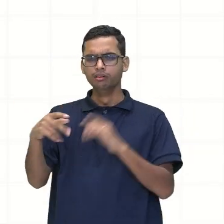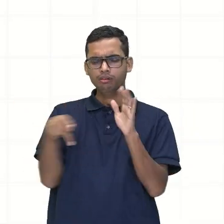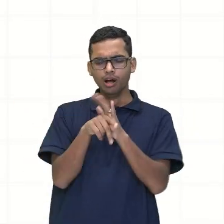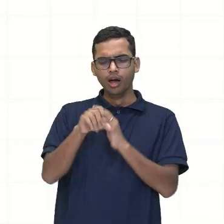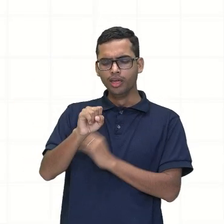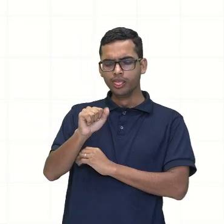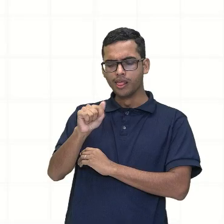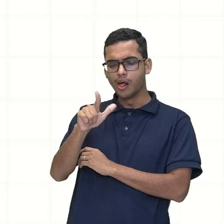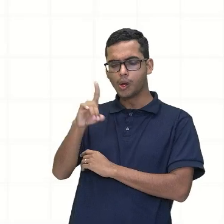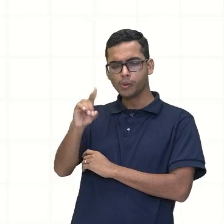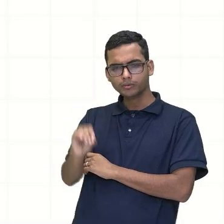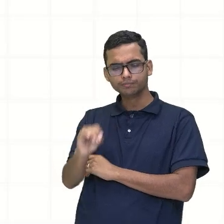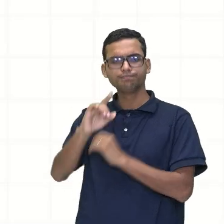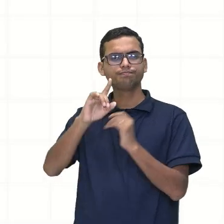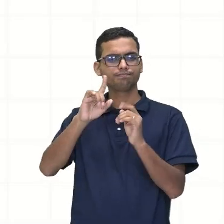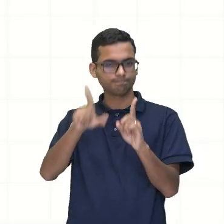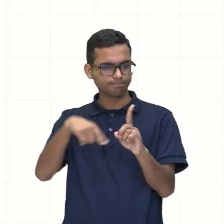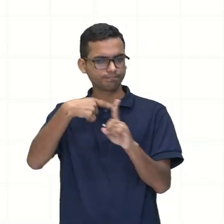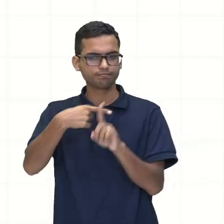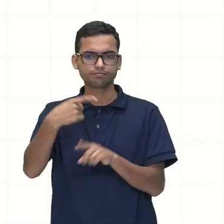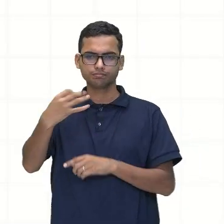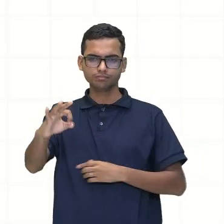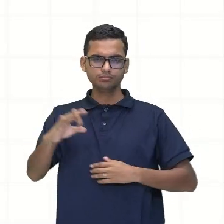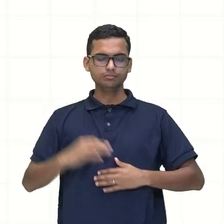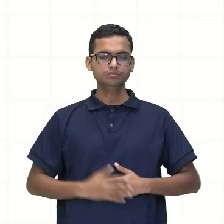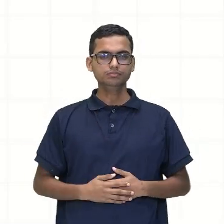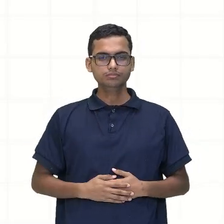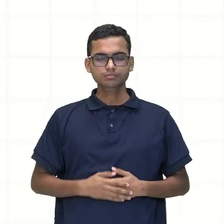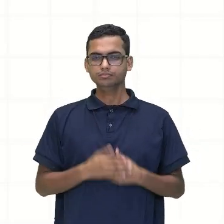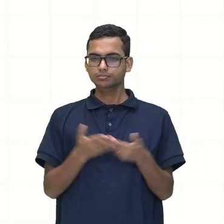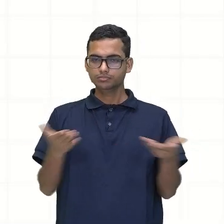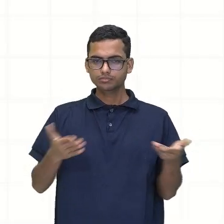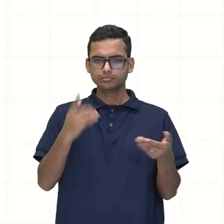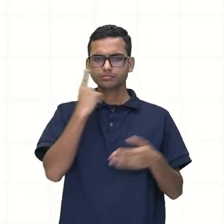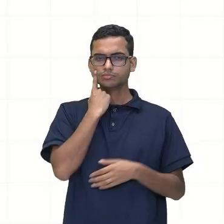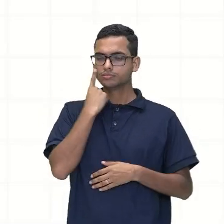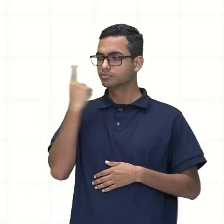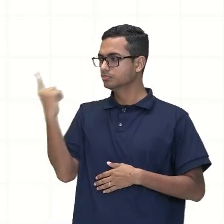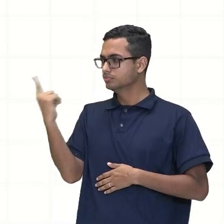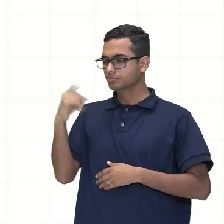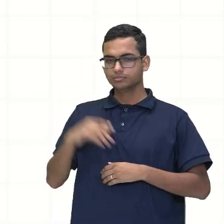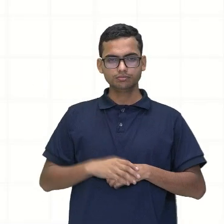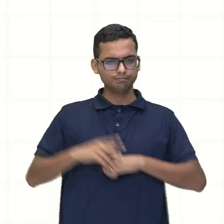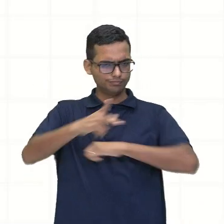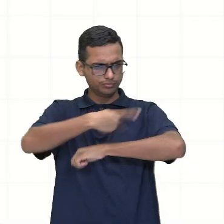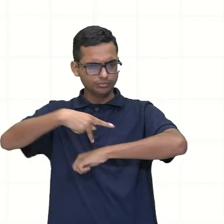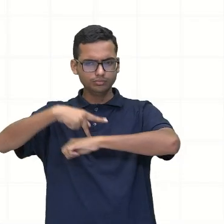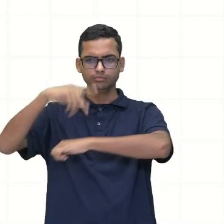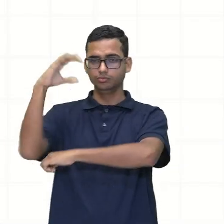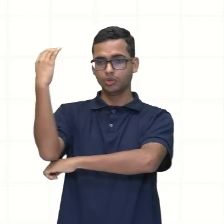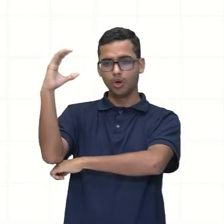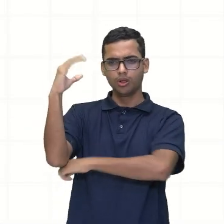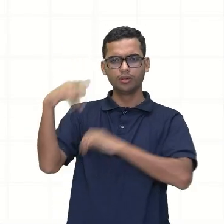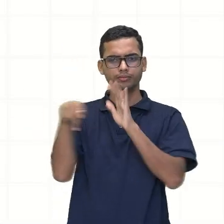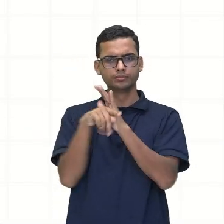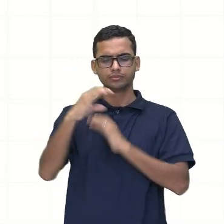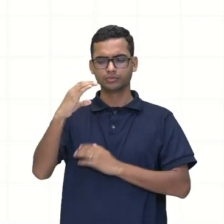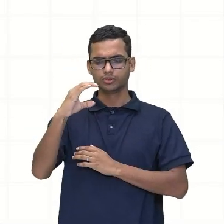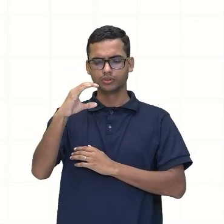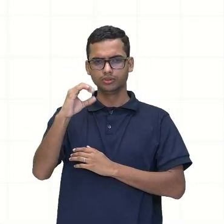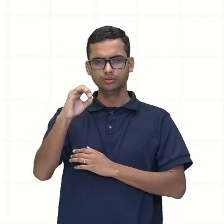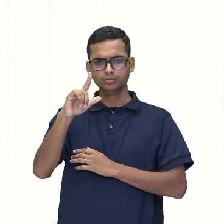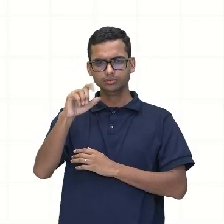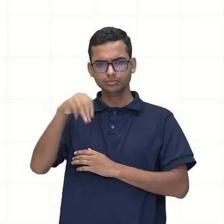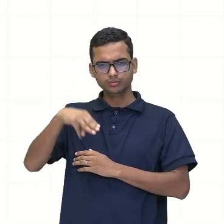é positivo, tá bom? Vamos aqui ver a Colômbia. A Colômbia fez 9 gols e sofreu 9